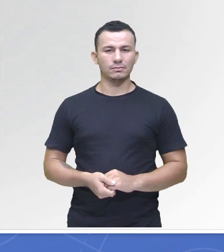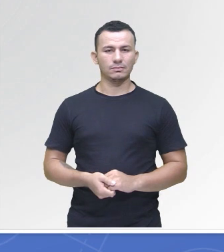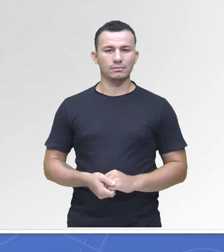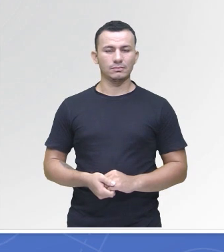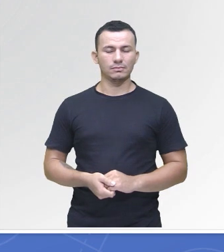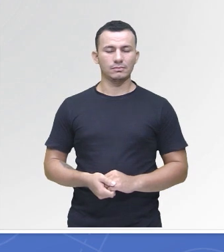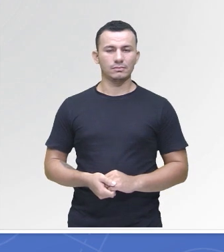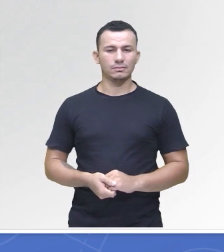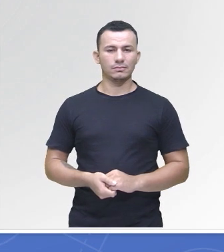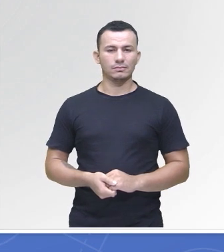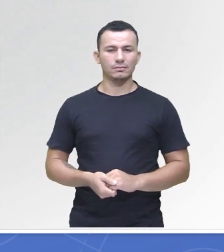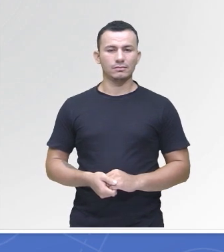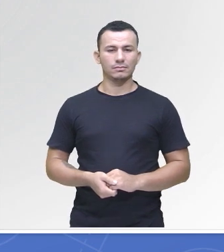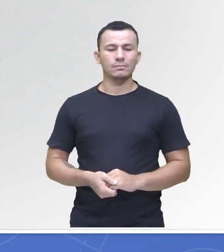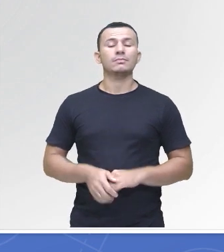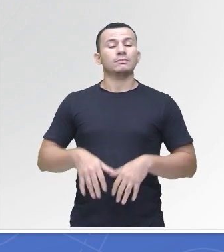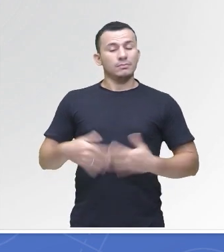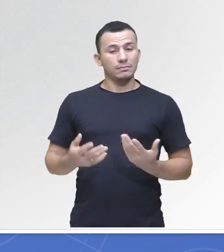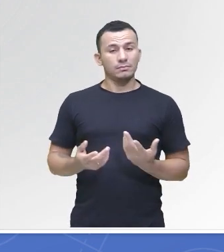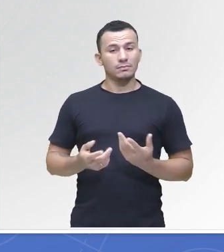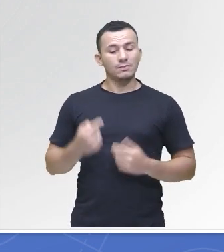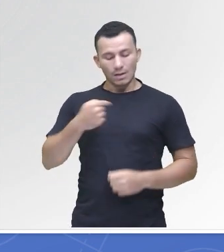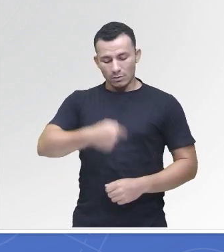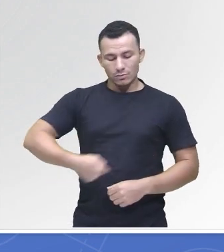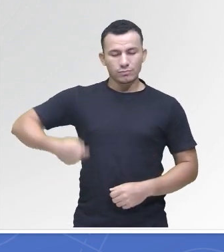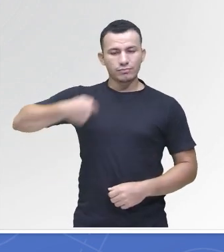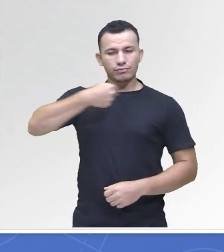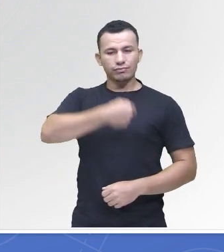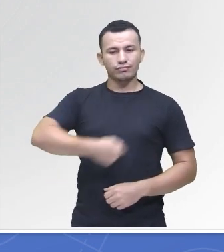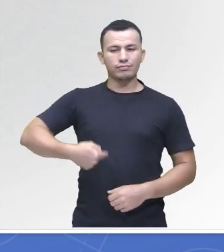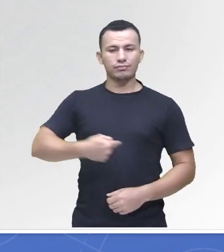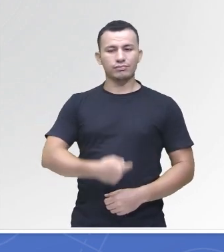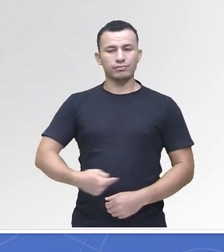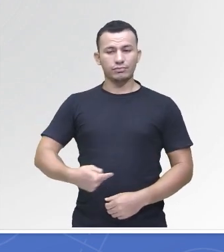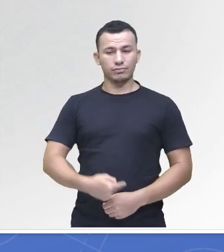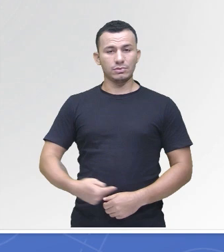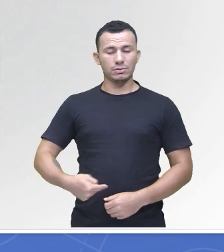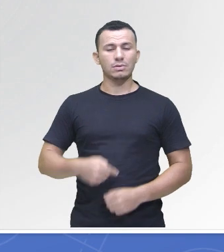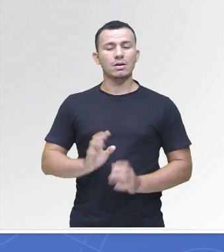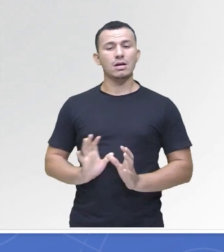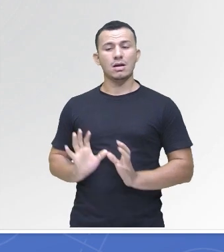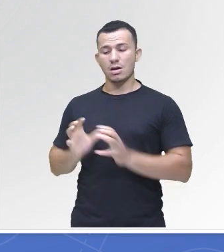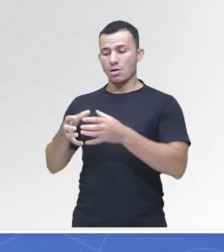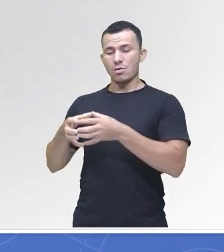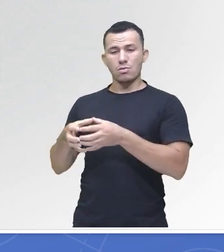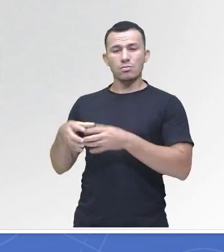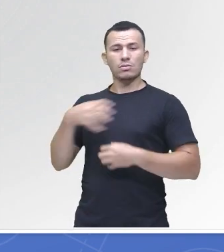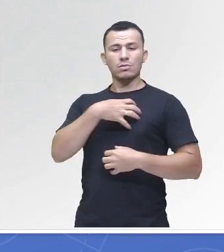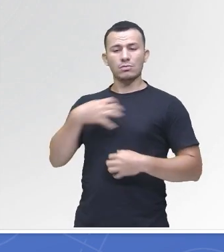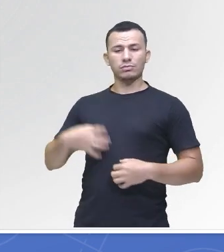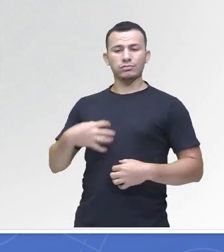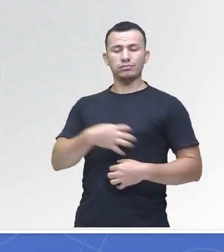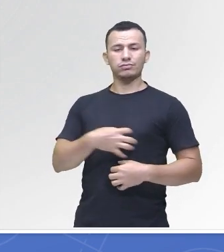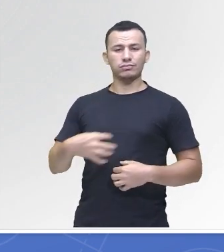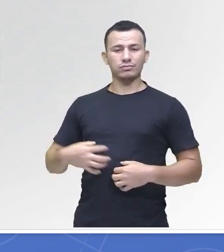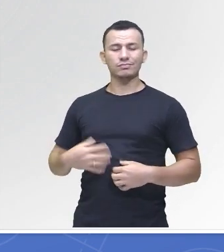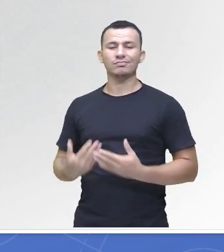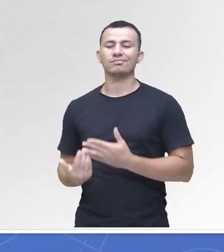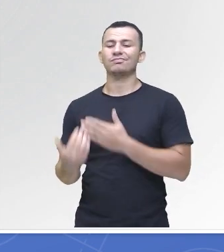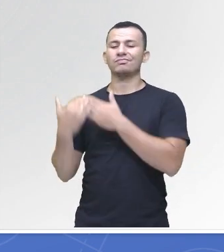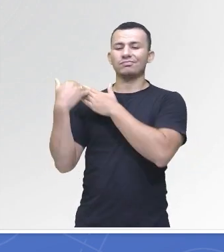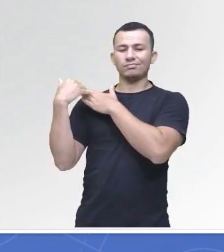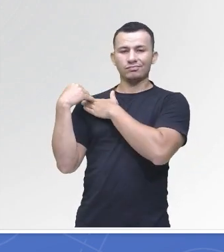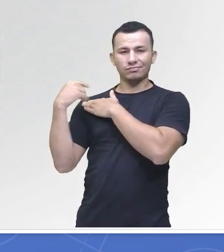Bom, então, né, a gente vai falar aí sobre o sistema circulatório, que é o conjunto de órgãos que são